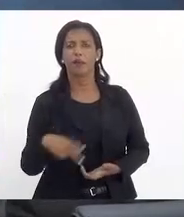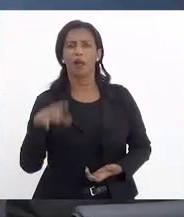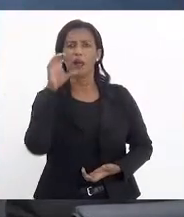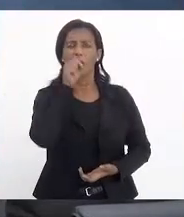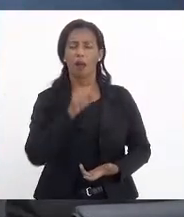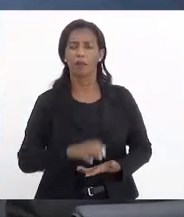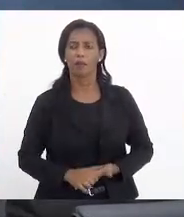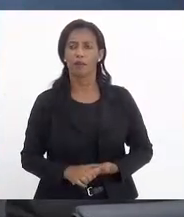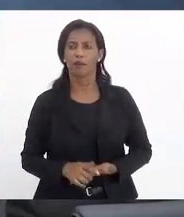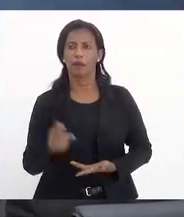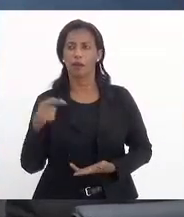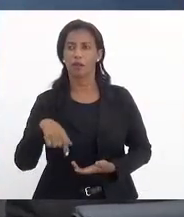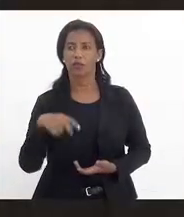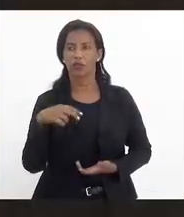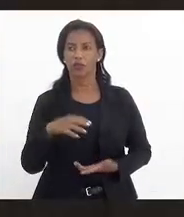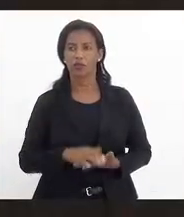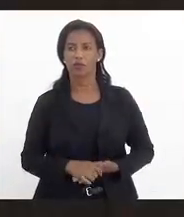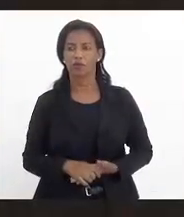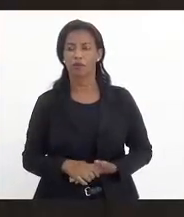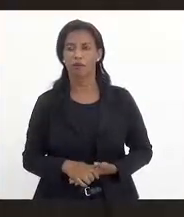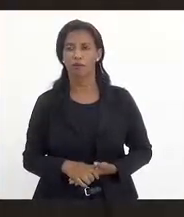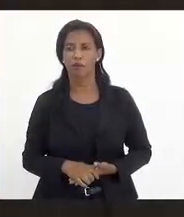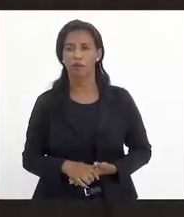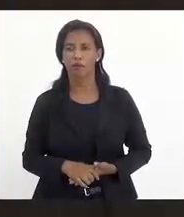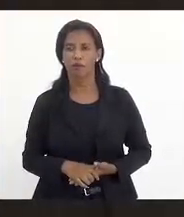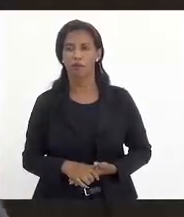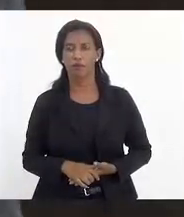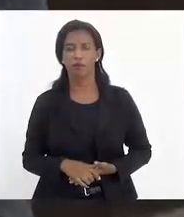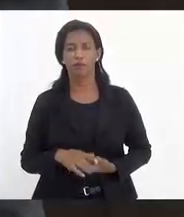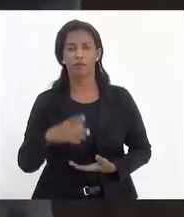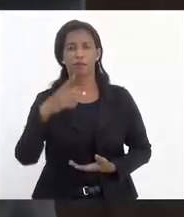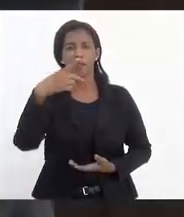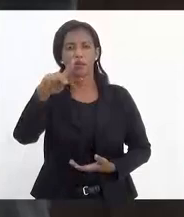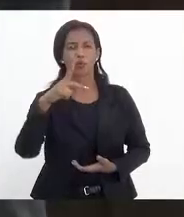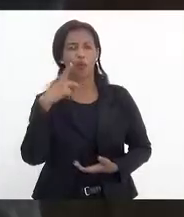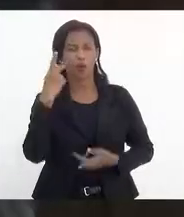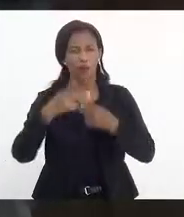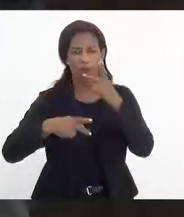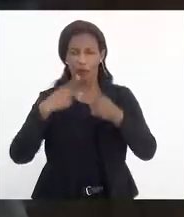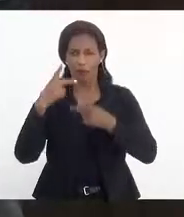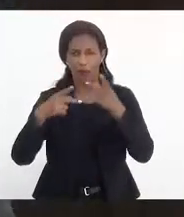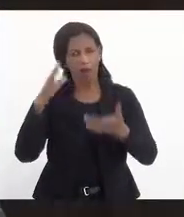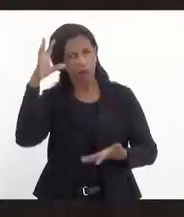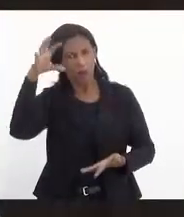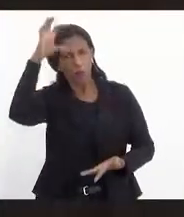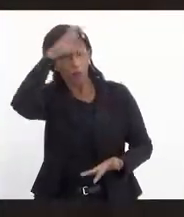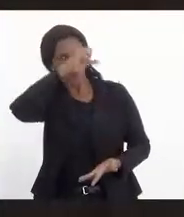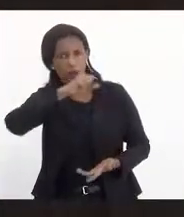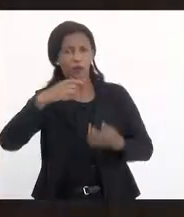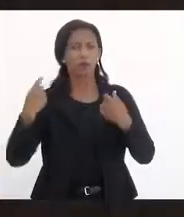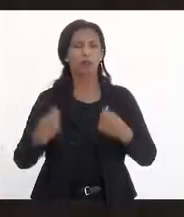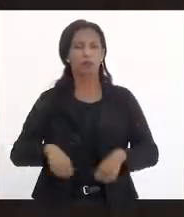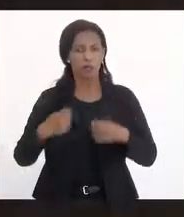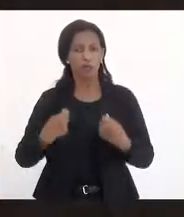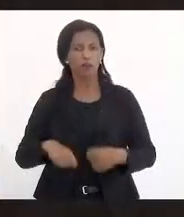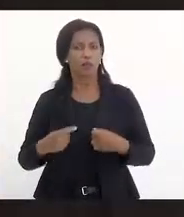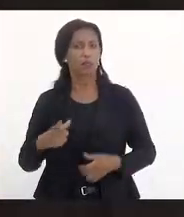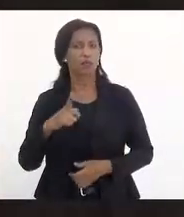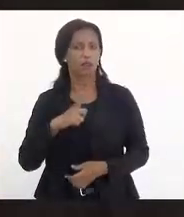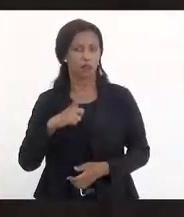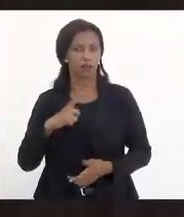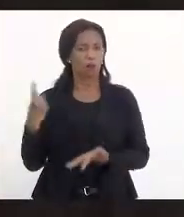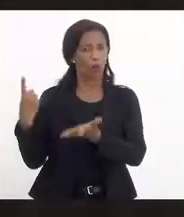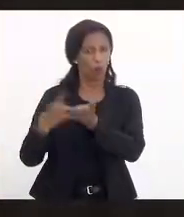gente está aqui dando uma olhada peraí. Sugestão de Vossa Excelência. Estamos compreendendo a necessidade de ter